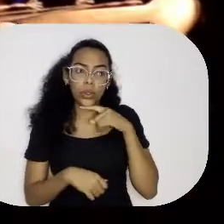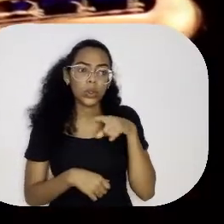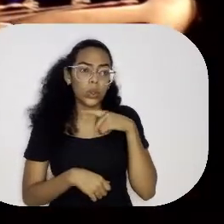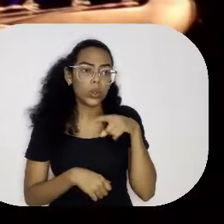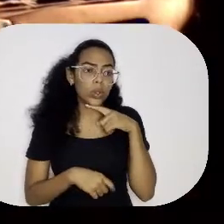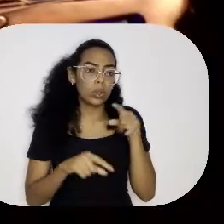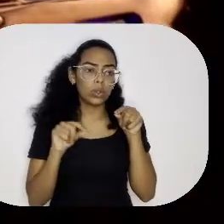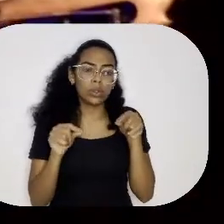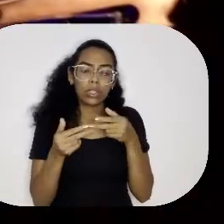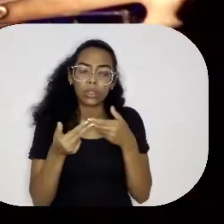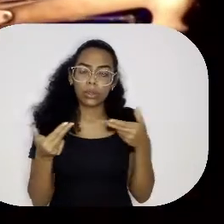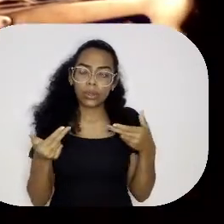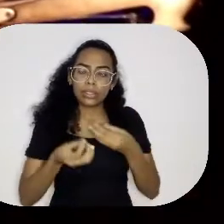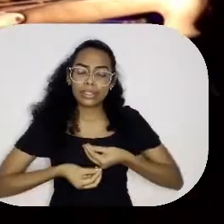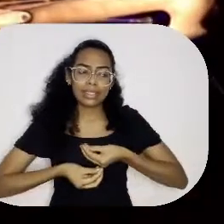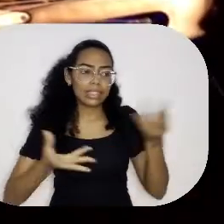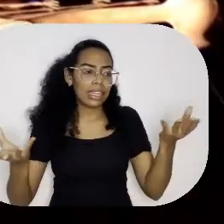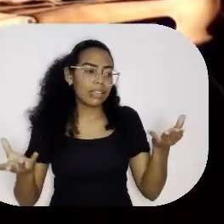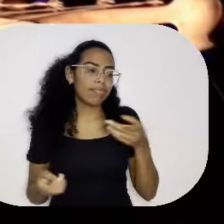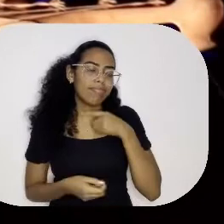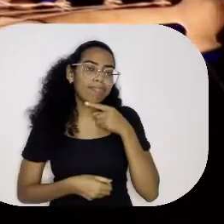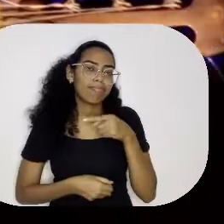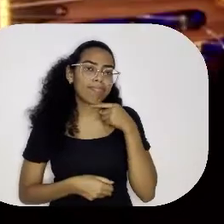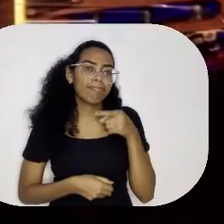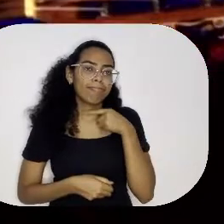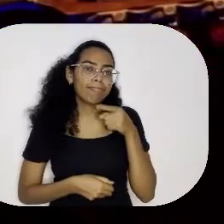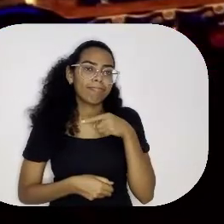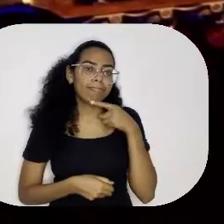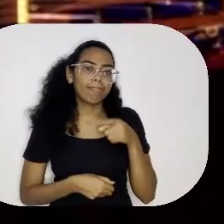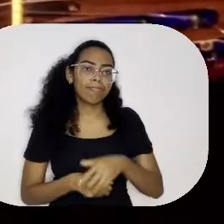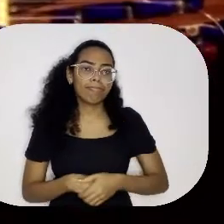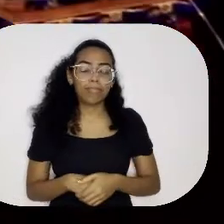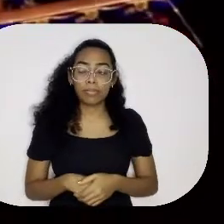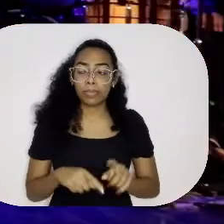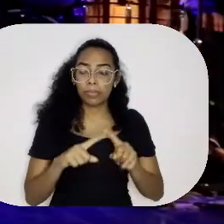Quase não ter o que deixar,